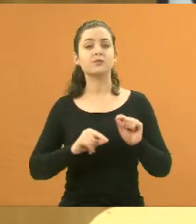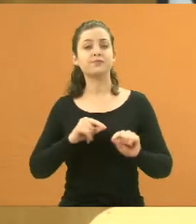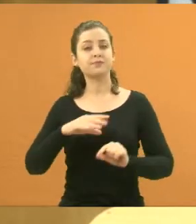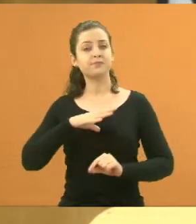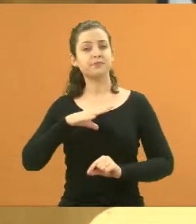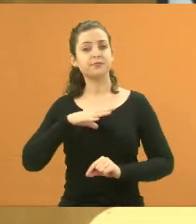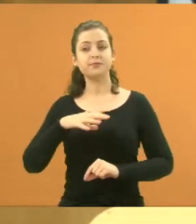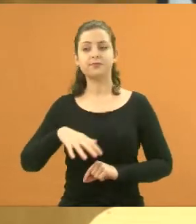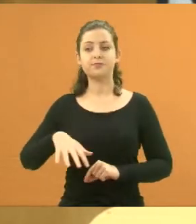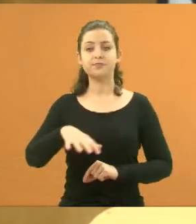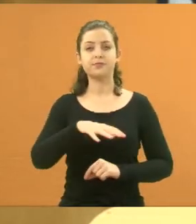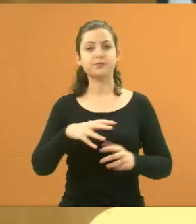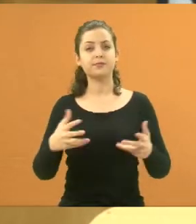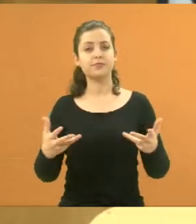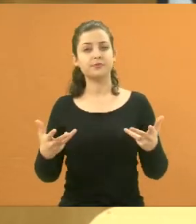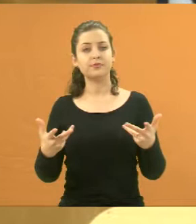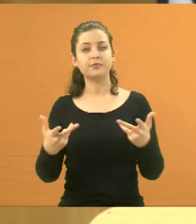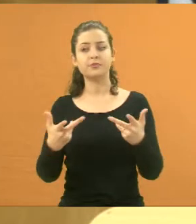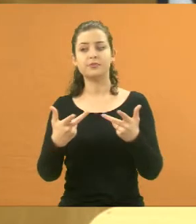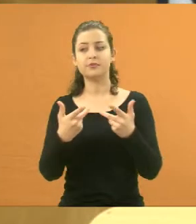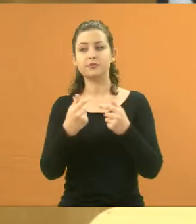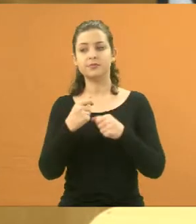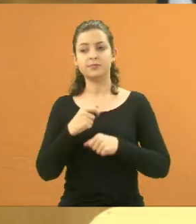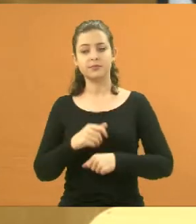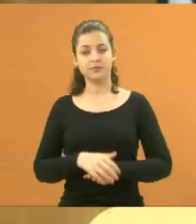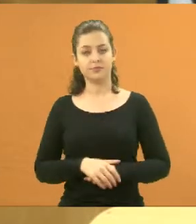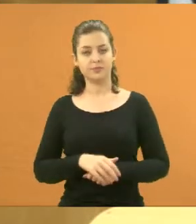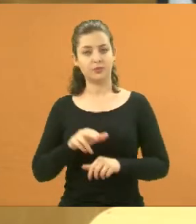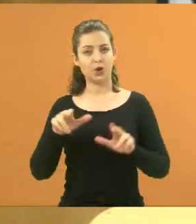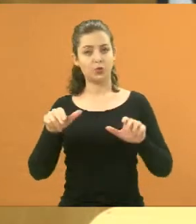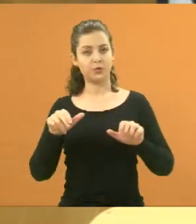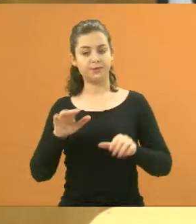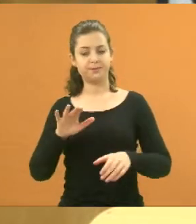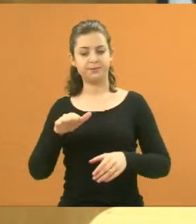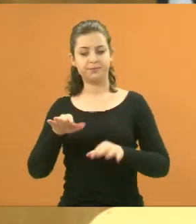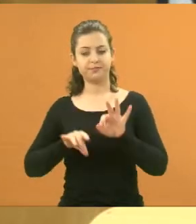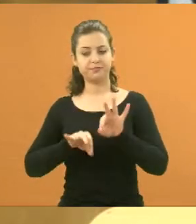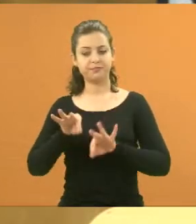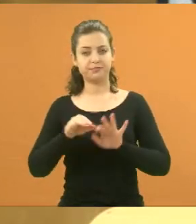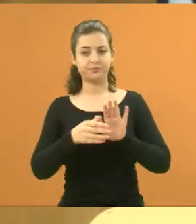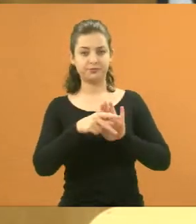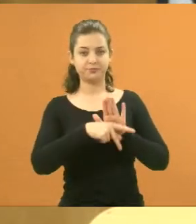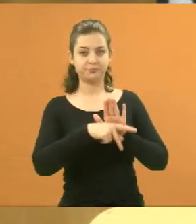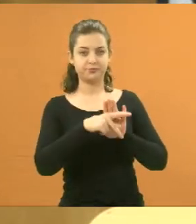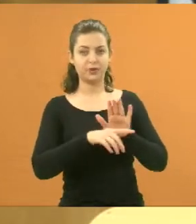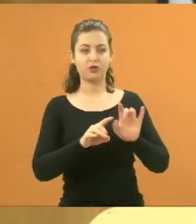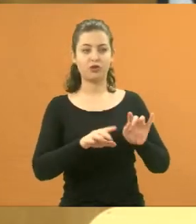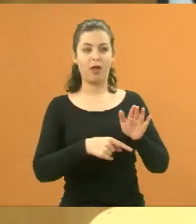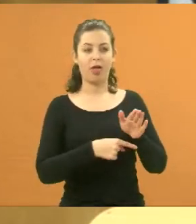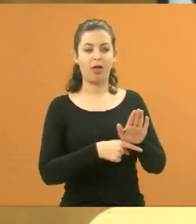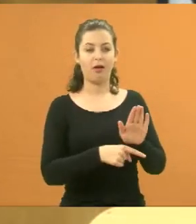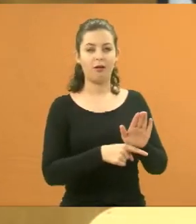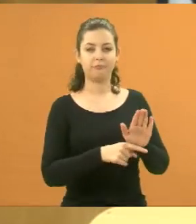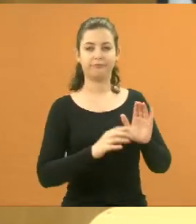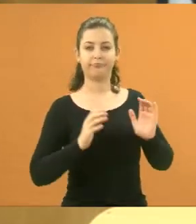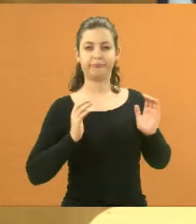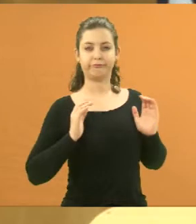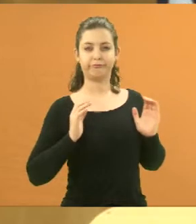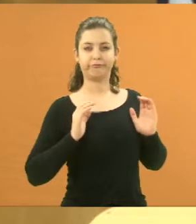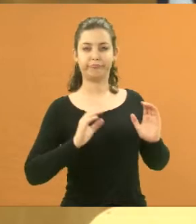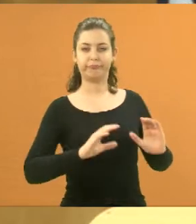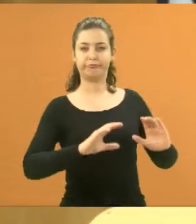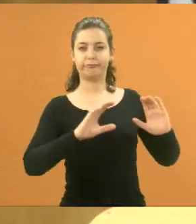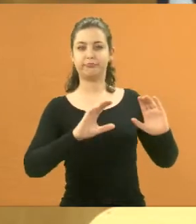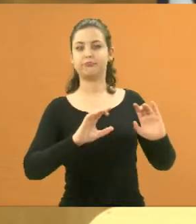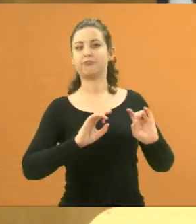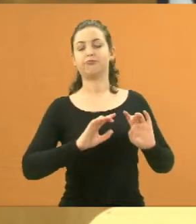cidade melhor, né? Jamais a gente vai votar projetos aqui que favoreça só os grandes, aqueles que muito têm. Inclusive,